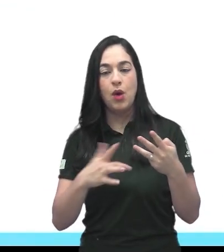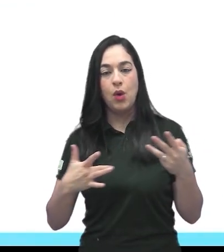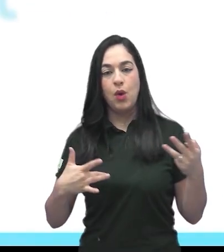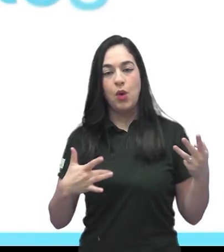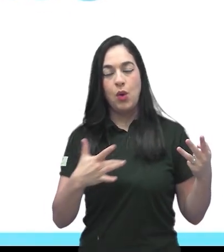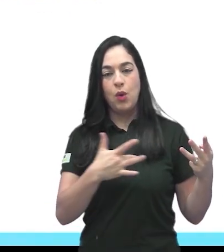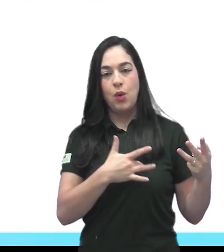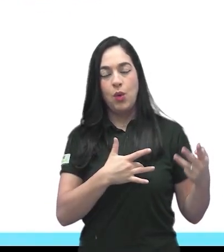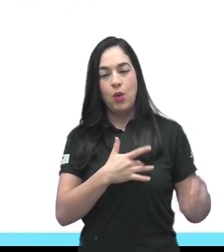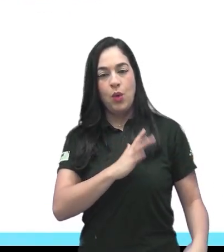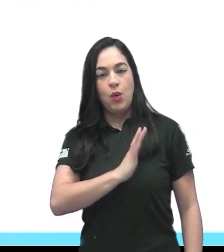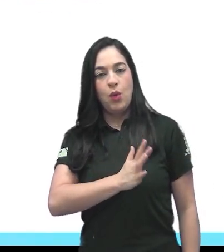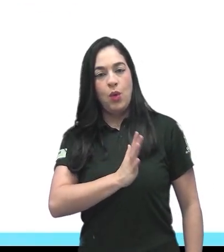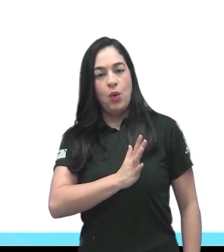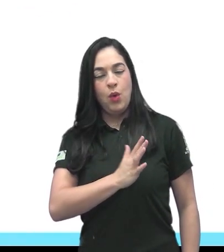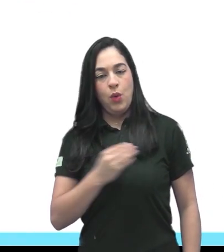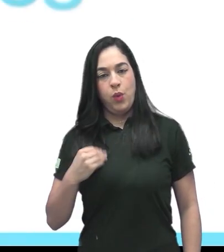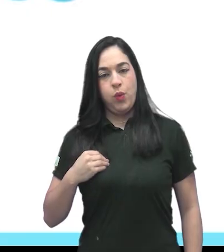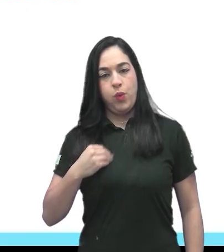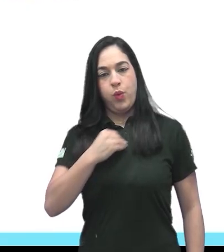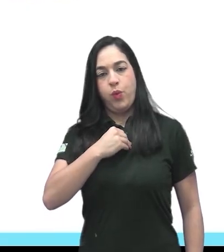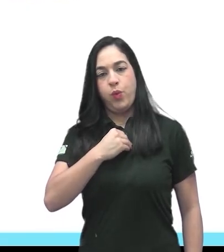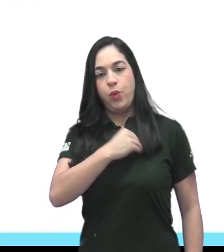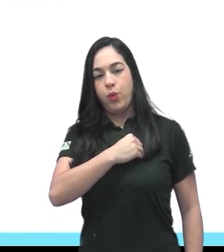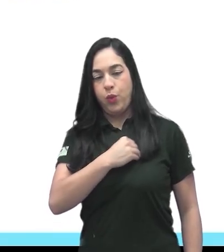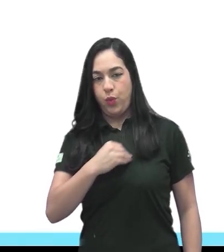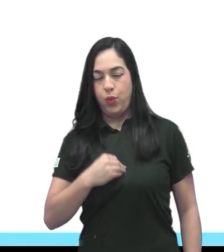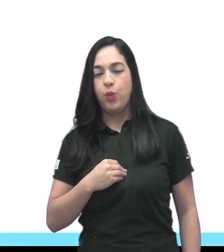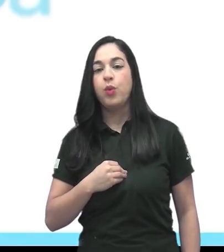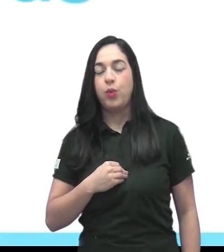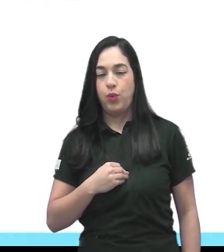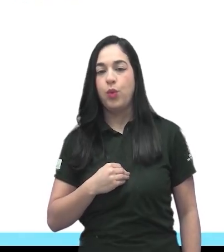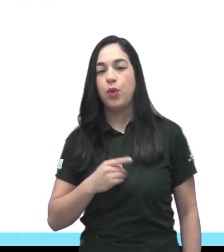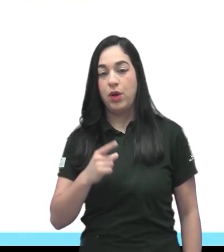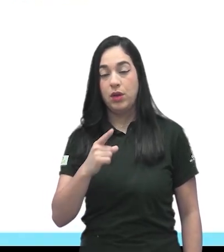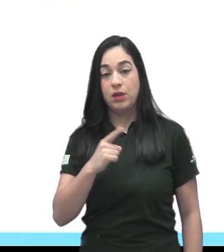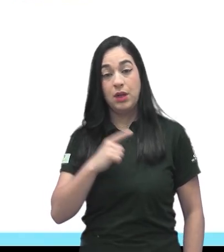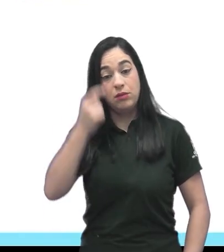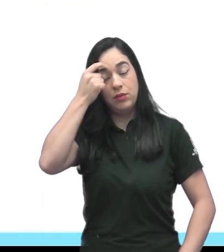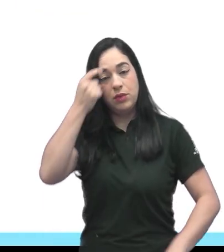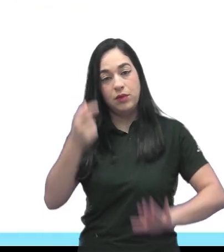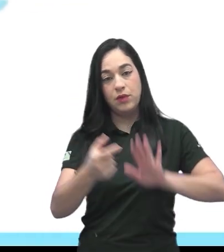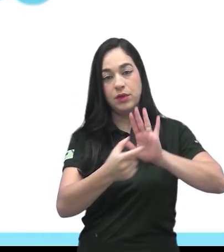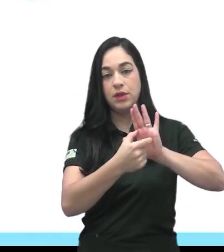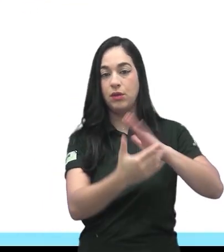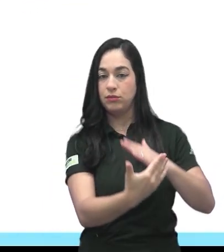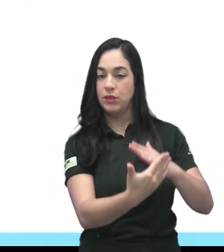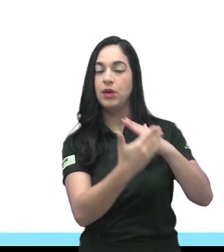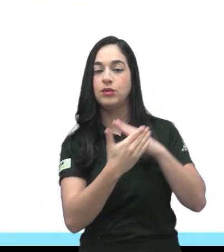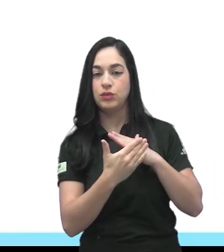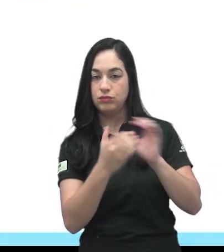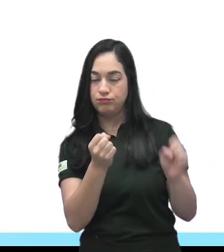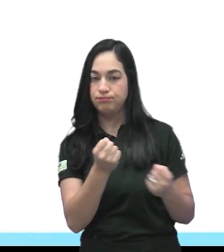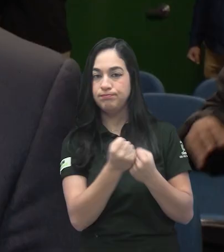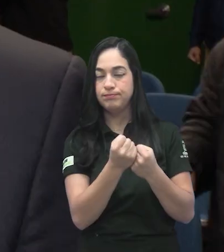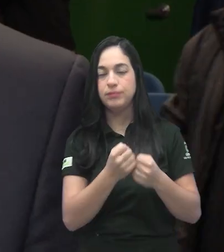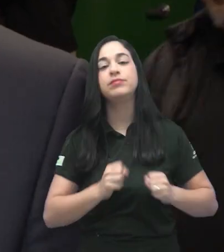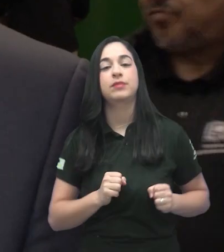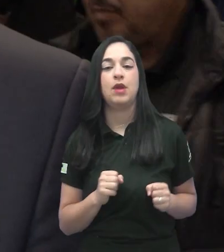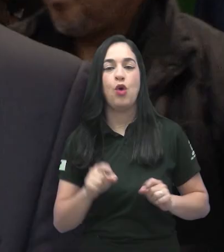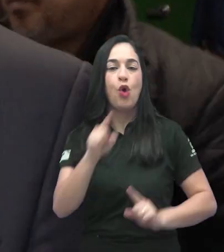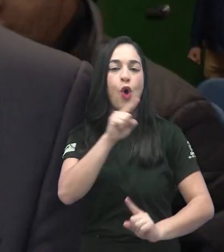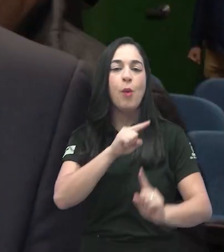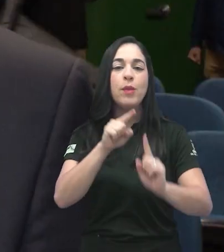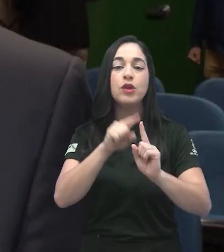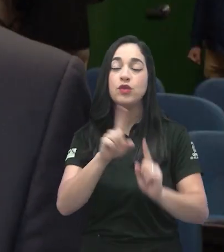o telecardio, que permite a realização de eletrocardiogramas com suporte da inteligência artificial. A